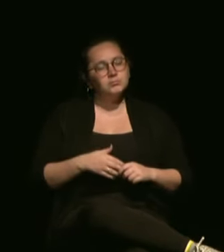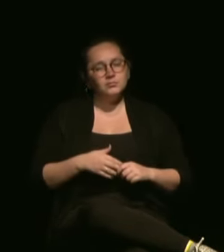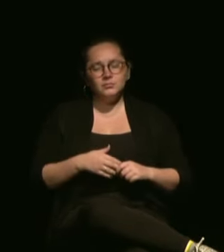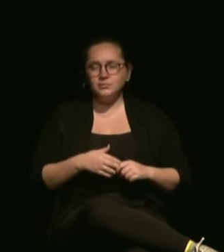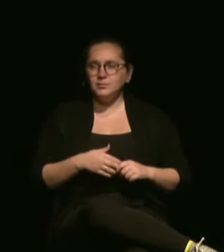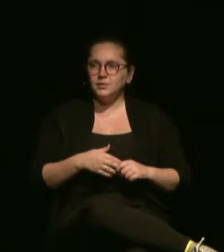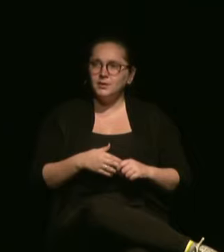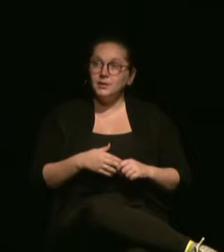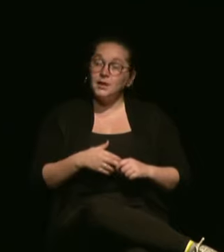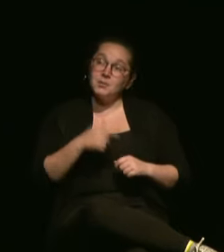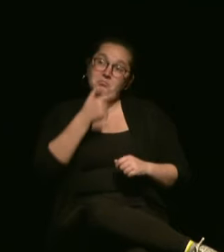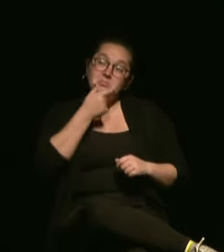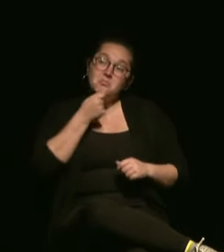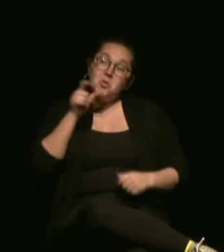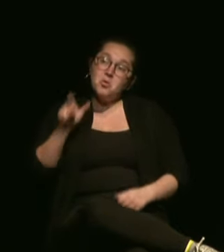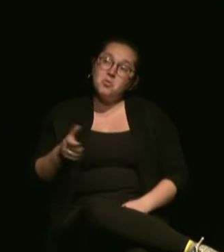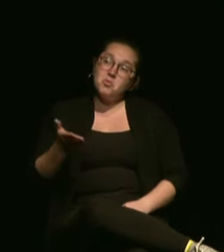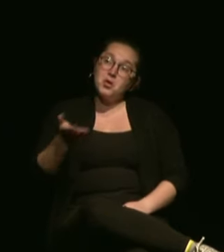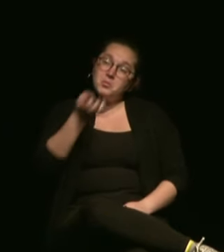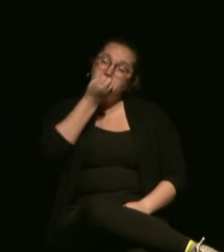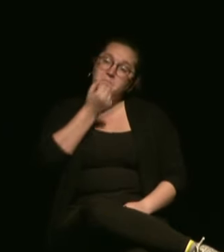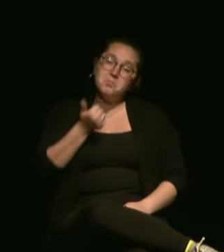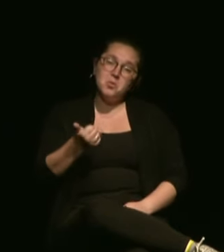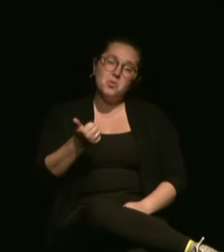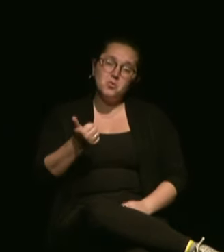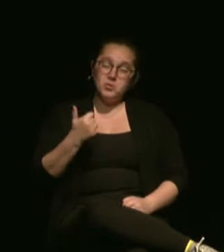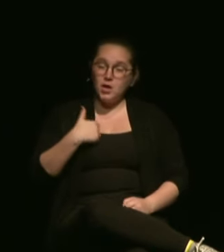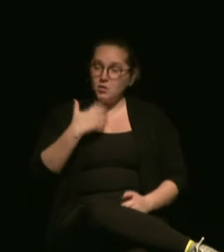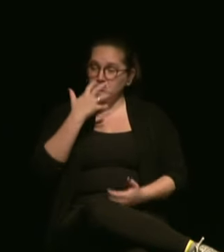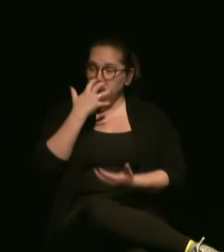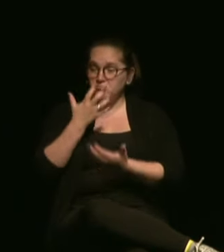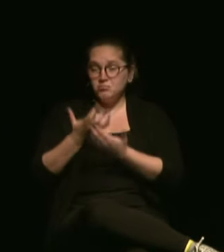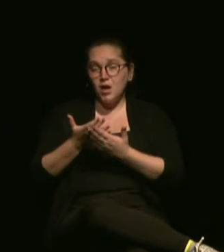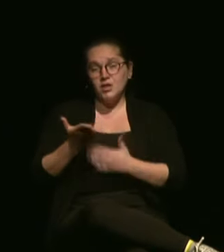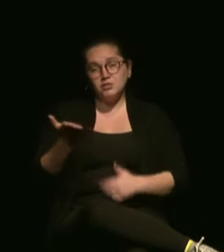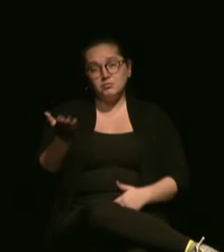Afinal de contas, ele é um bom homem. Eu o admiro.